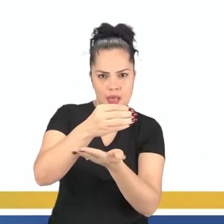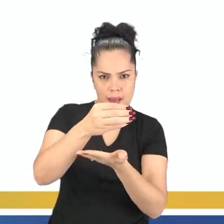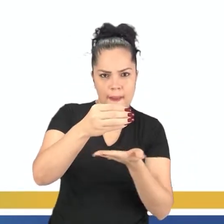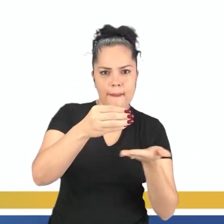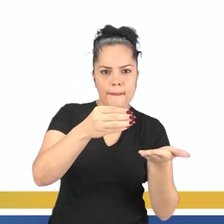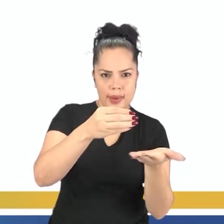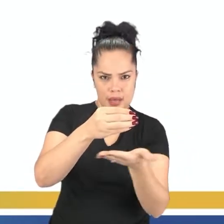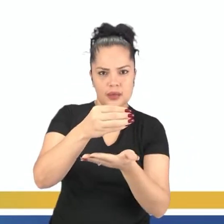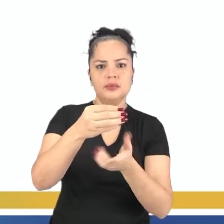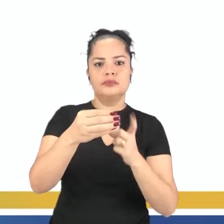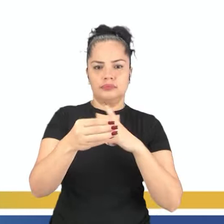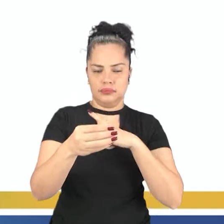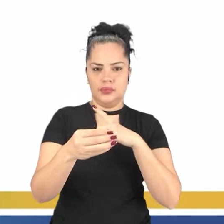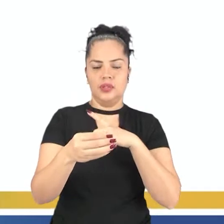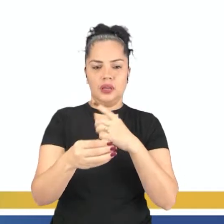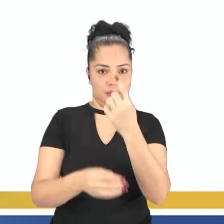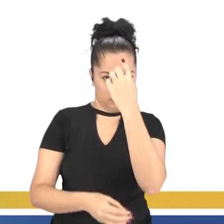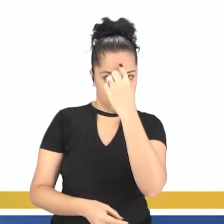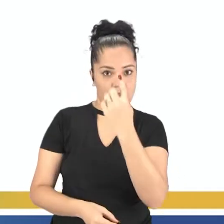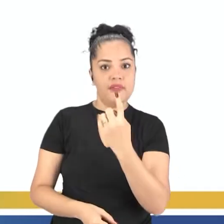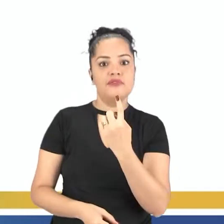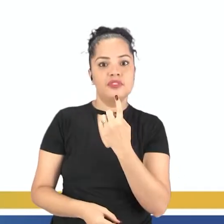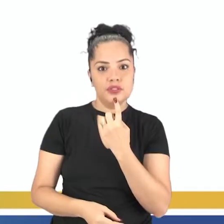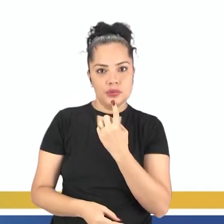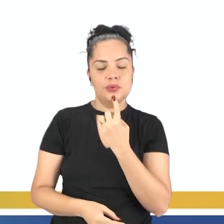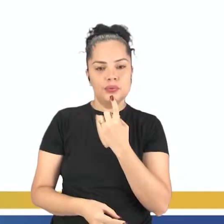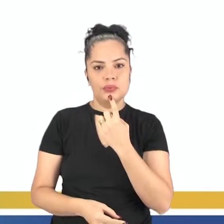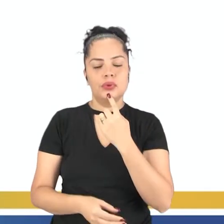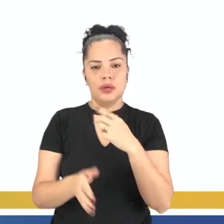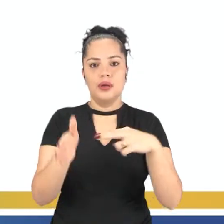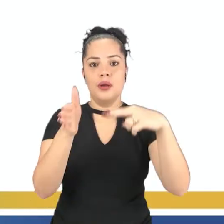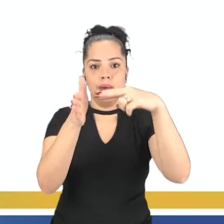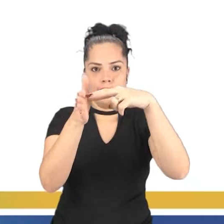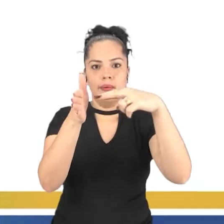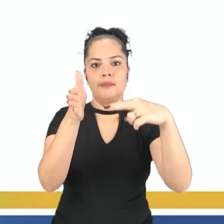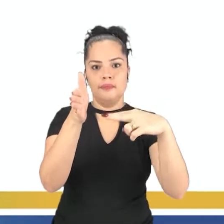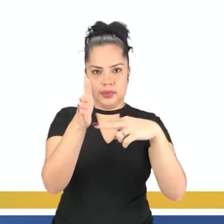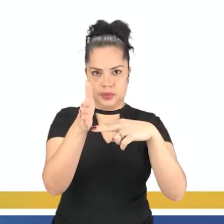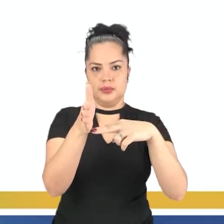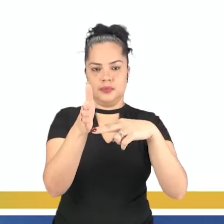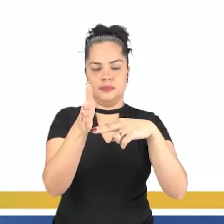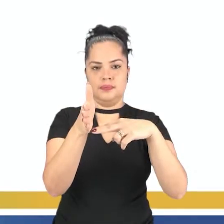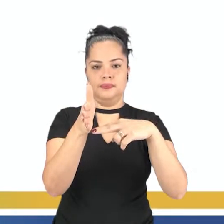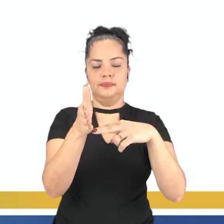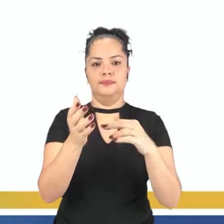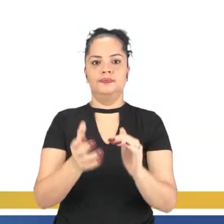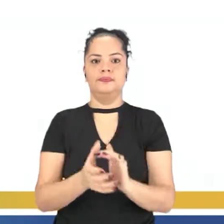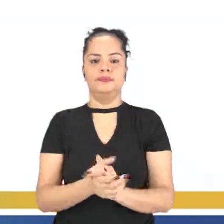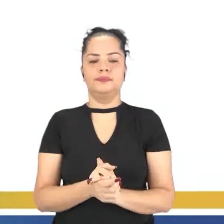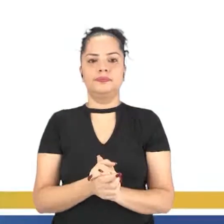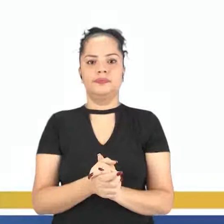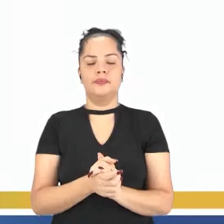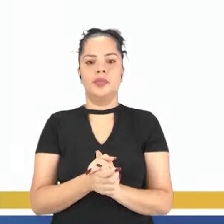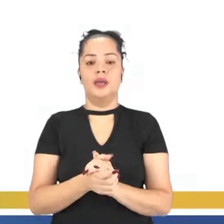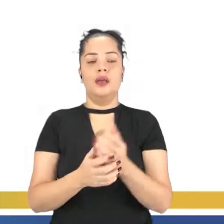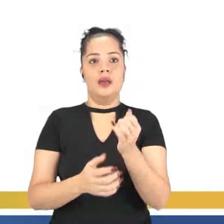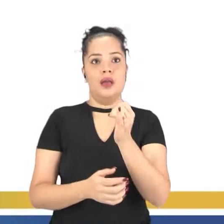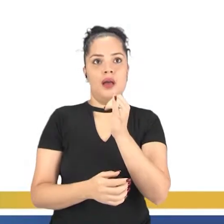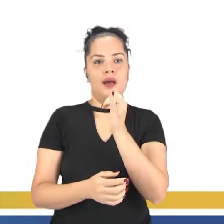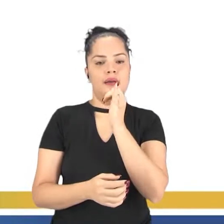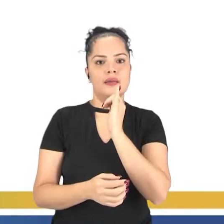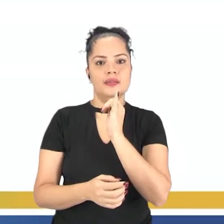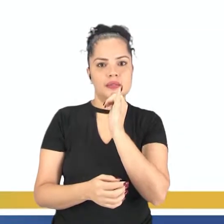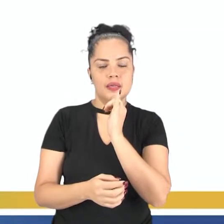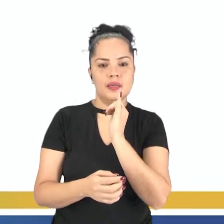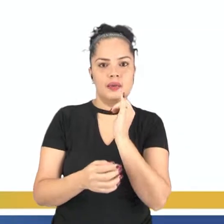uma figura espacial que a gente vai chamar justamente de prisma. Então, gente, a superfície de um prisma,